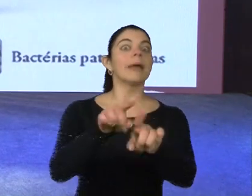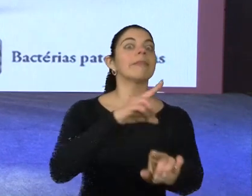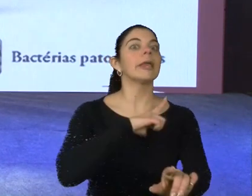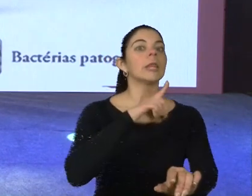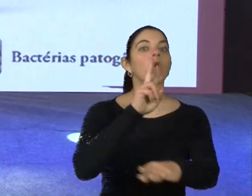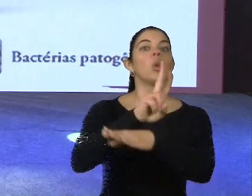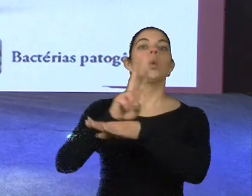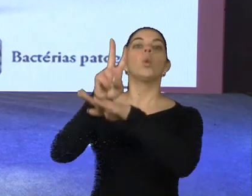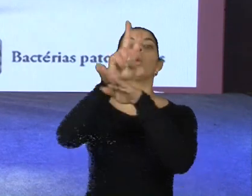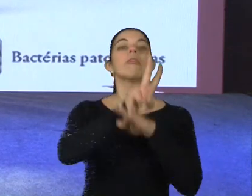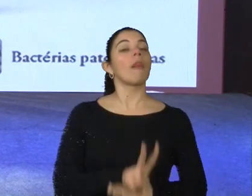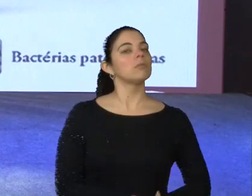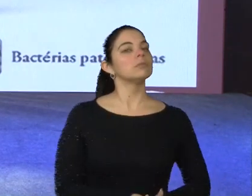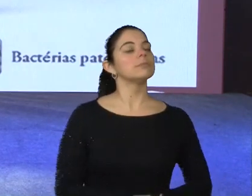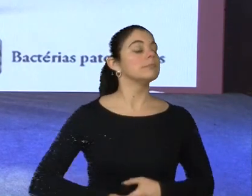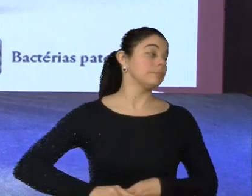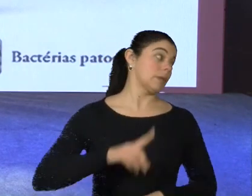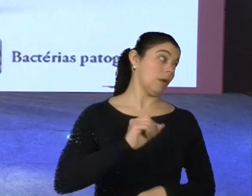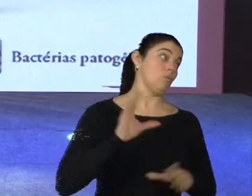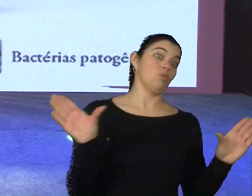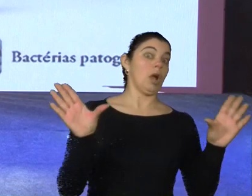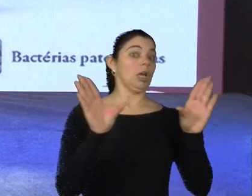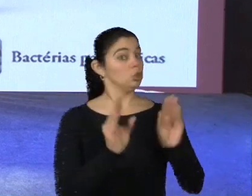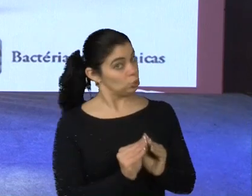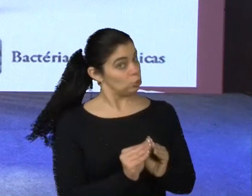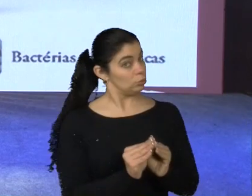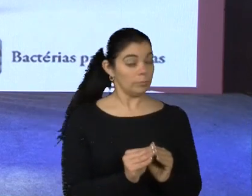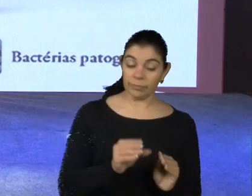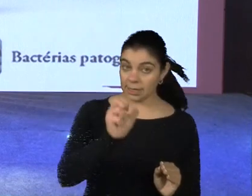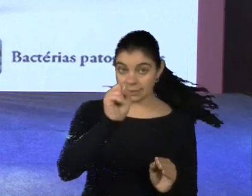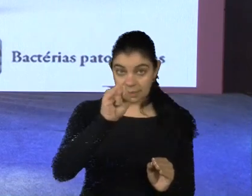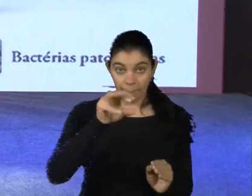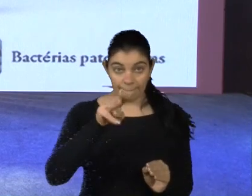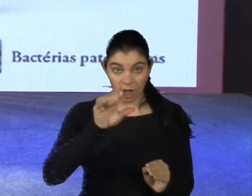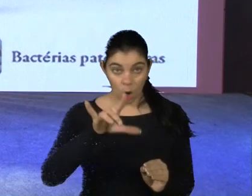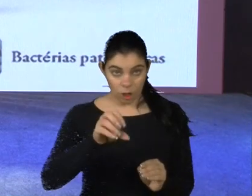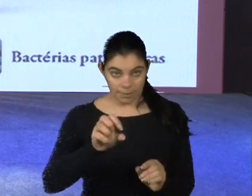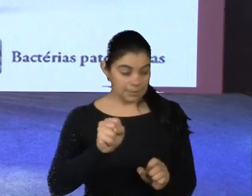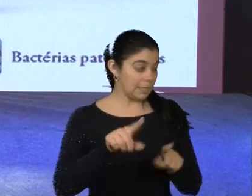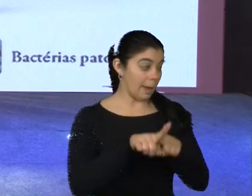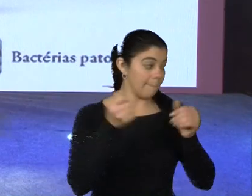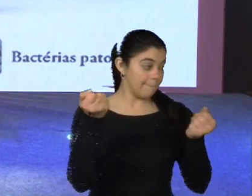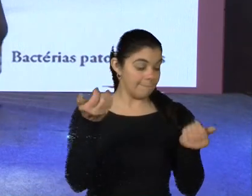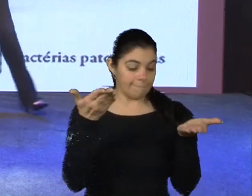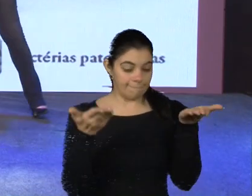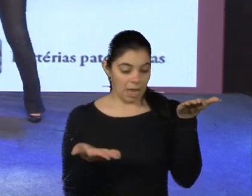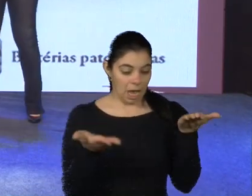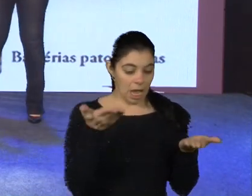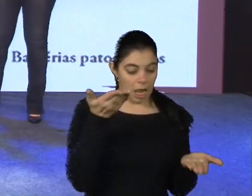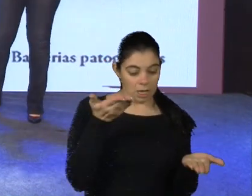isso. Para a gente fazer aqui um resumo dessa simbiose e dessa balança, aí vocês vão falar,